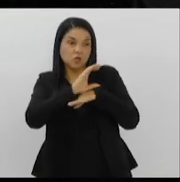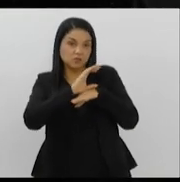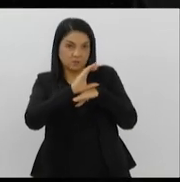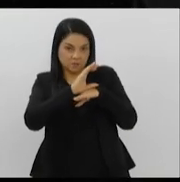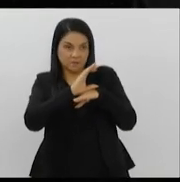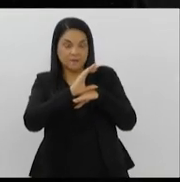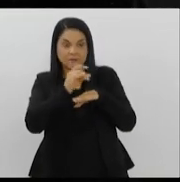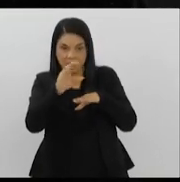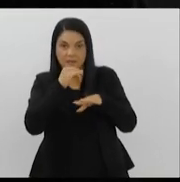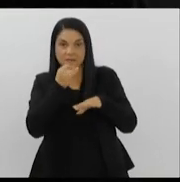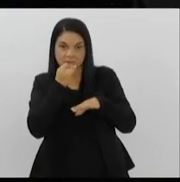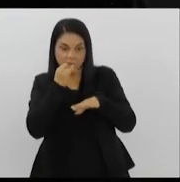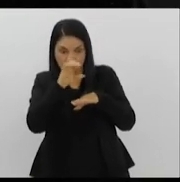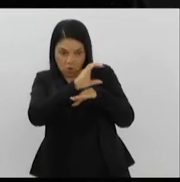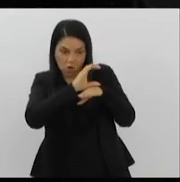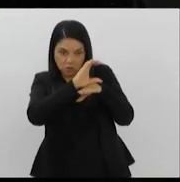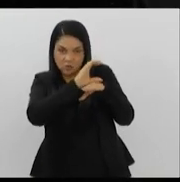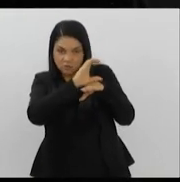exemplo,